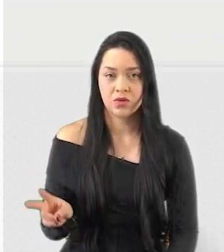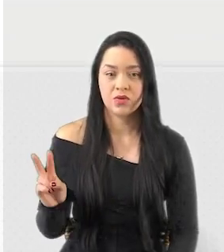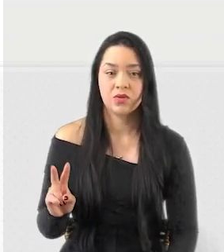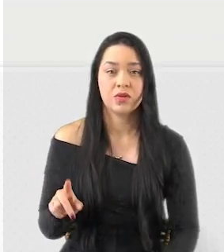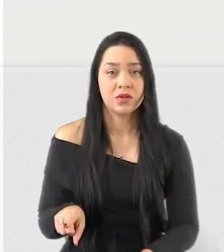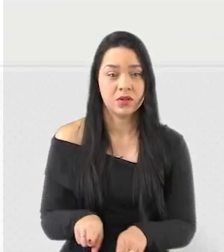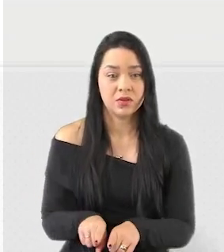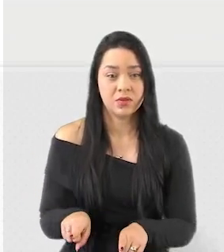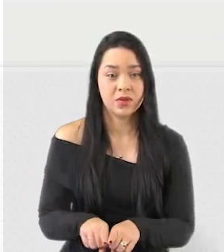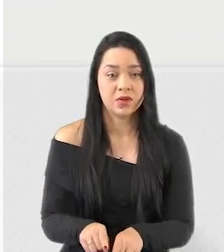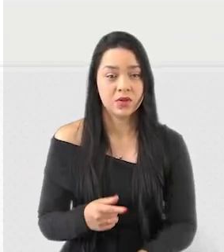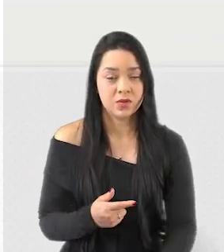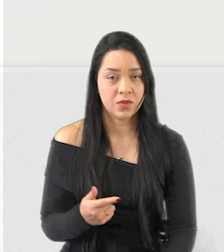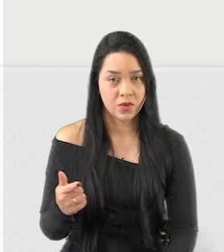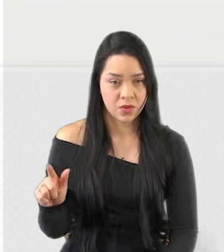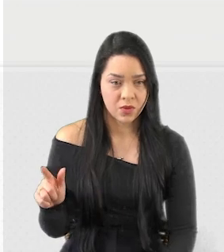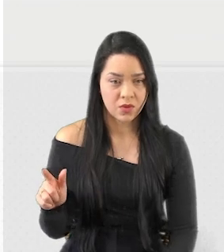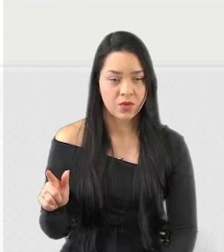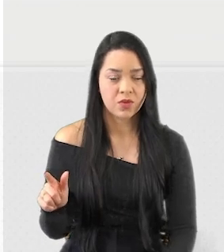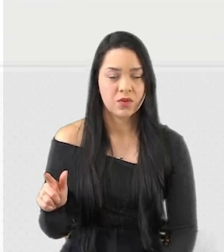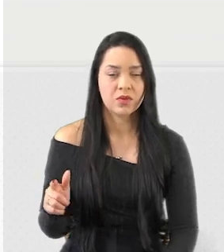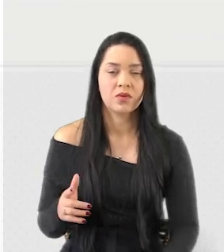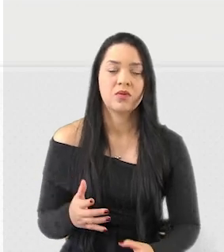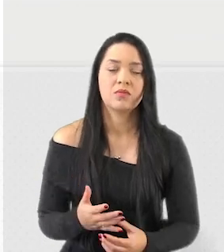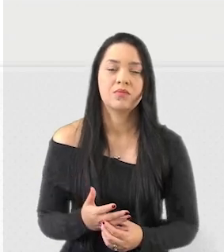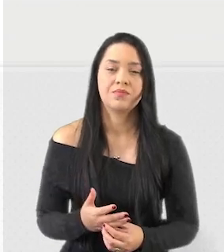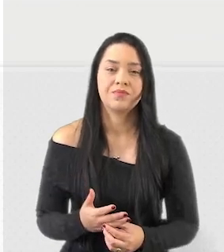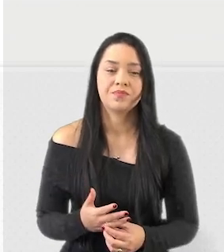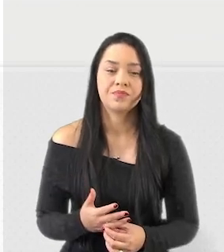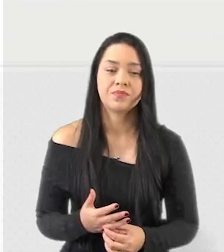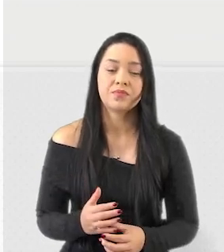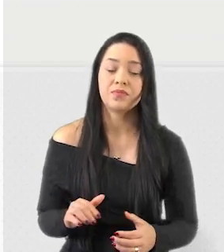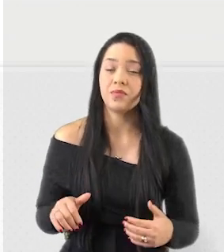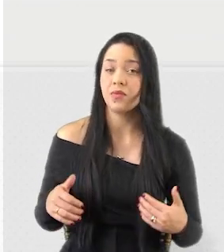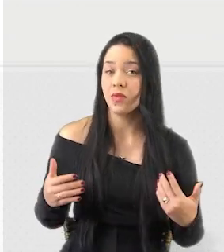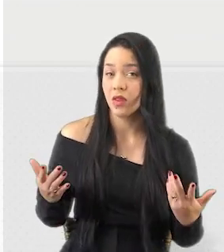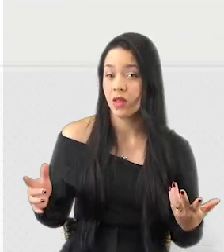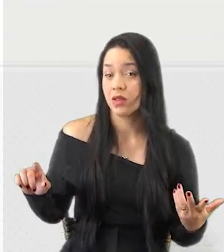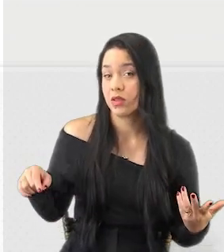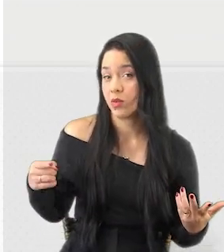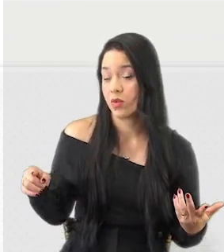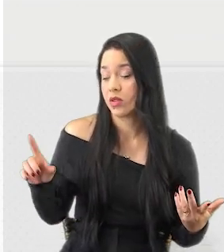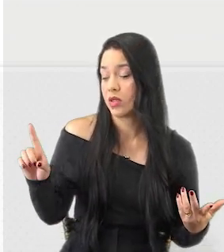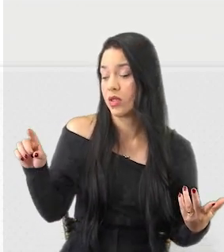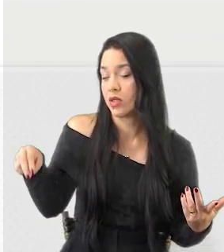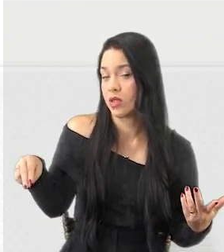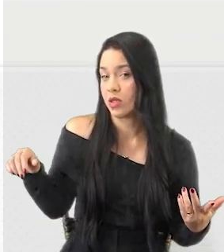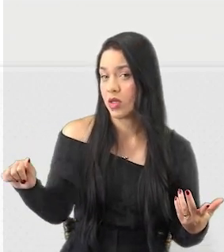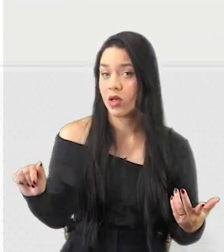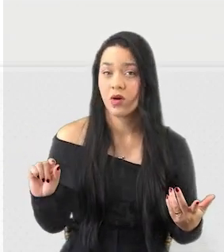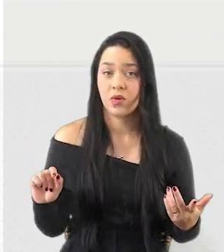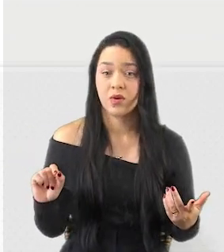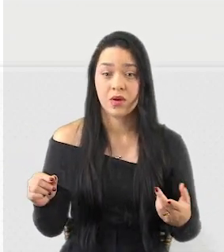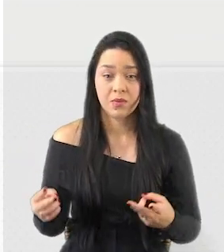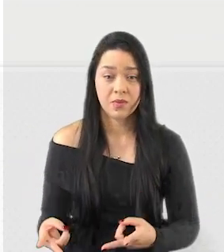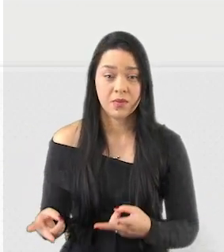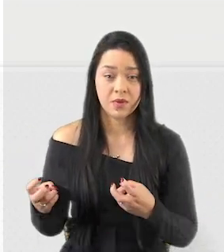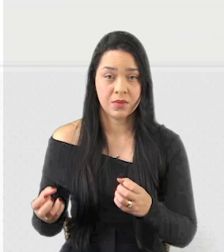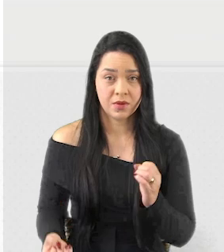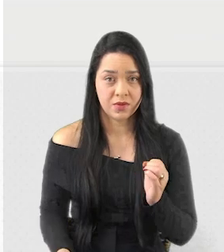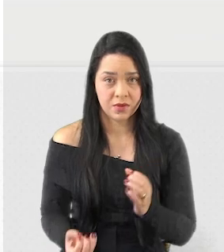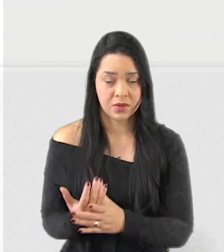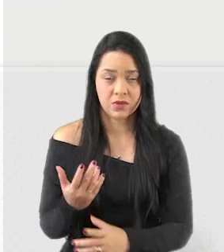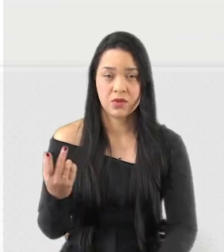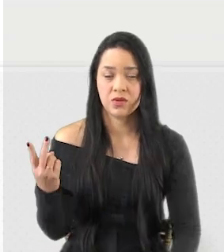formação de outra fita descontínua, tá? E aí, depois, então, esse DNA aqui, ó, a gente observa a formação